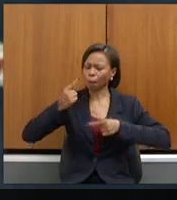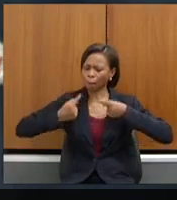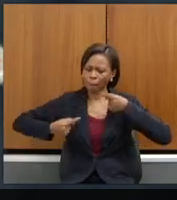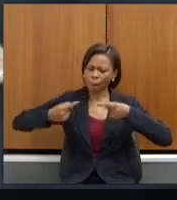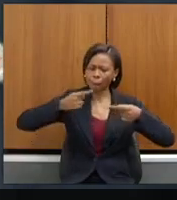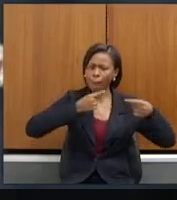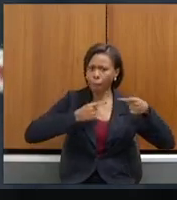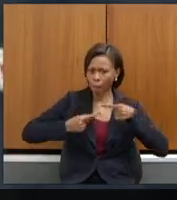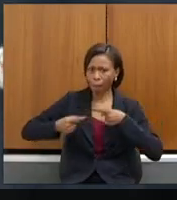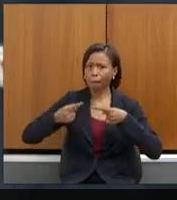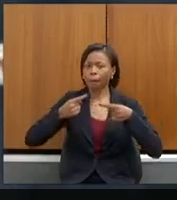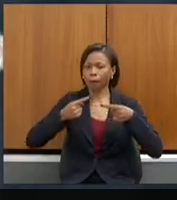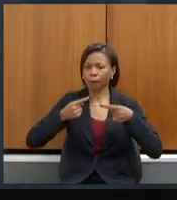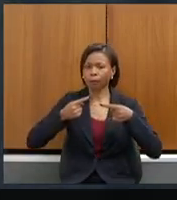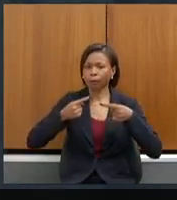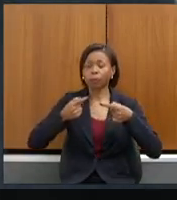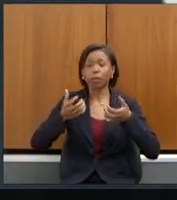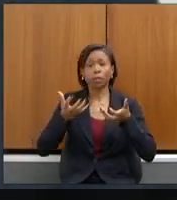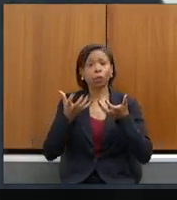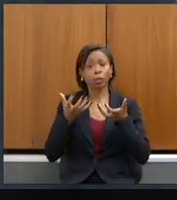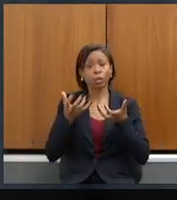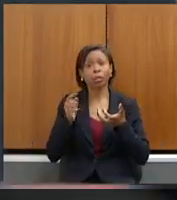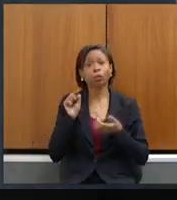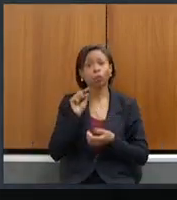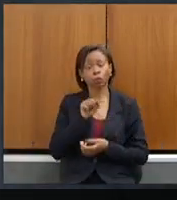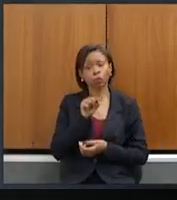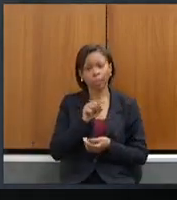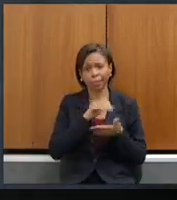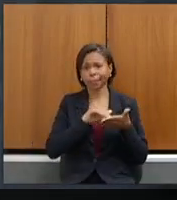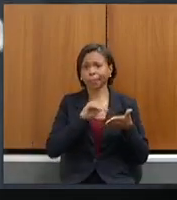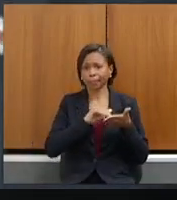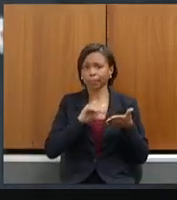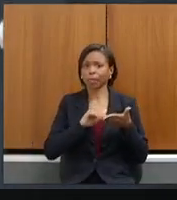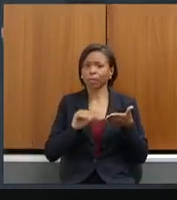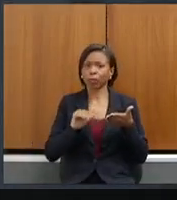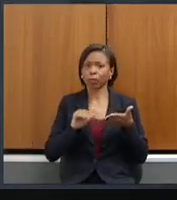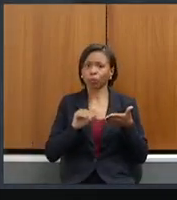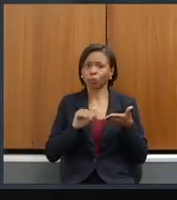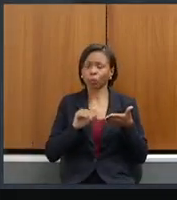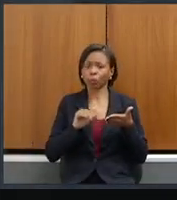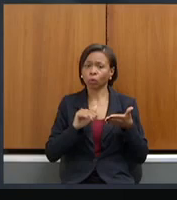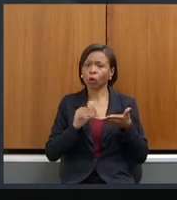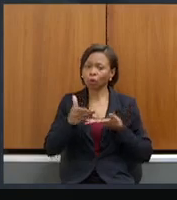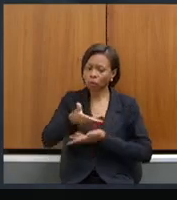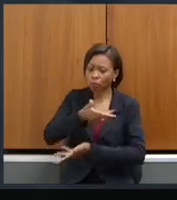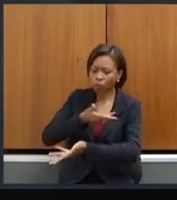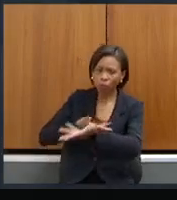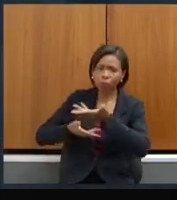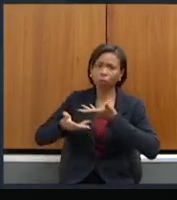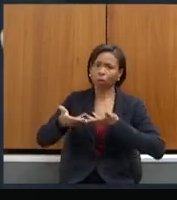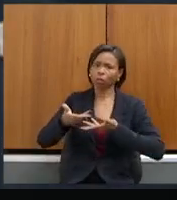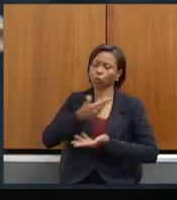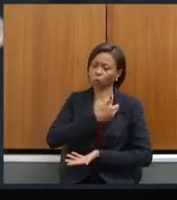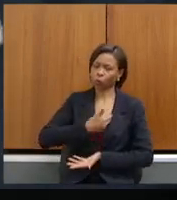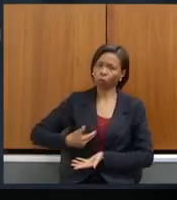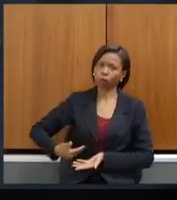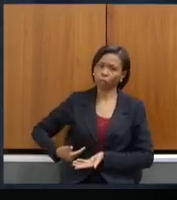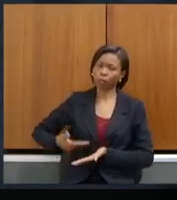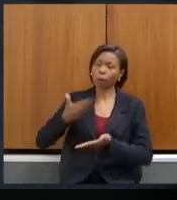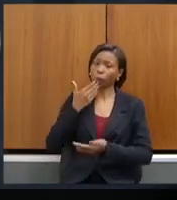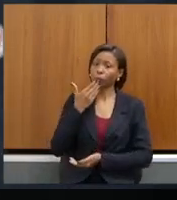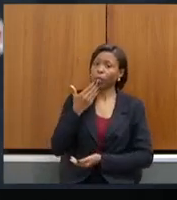e eu gostaria que o Senhor tivesse posto o nosso mediador junto ao governo